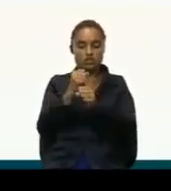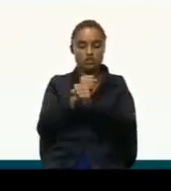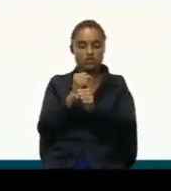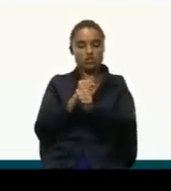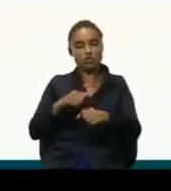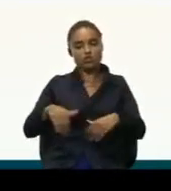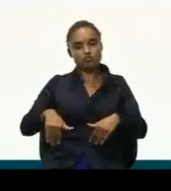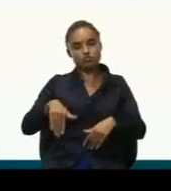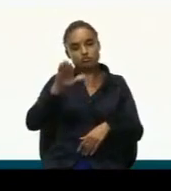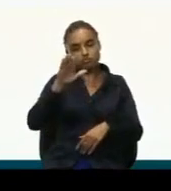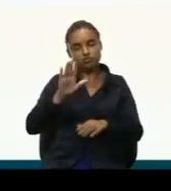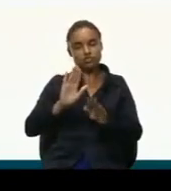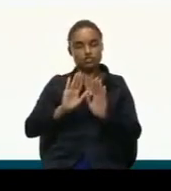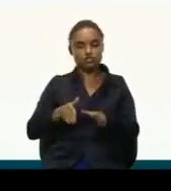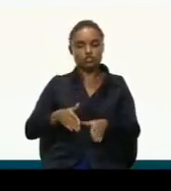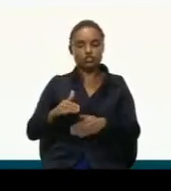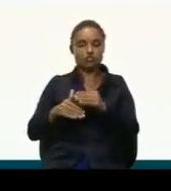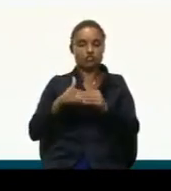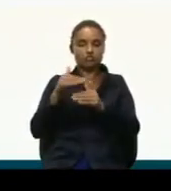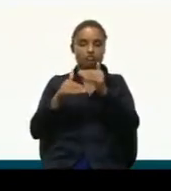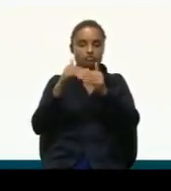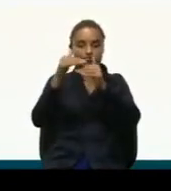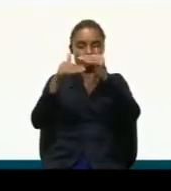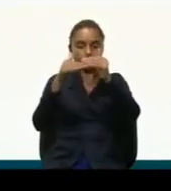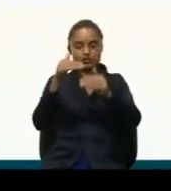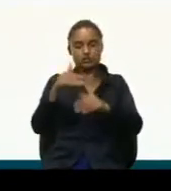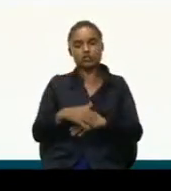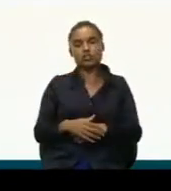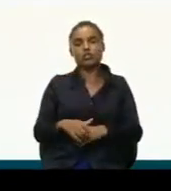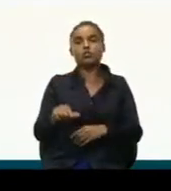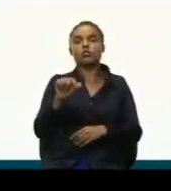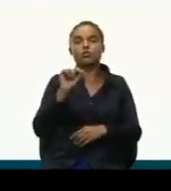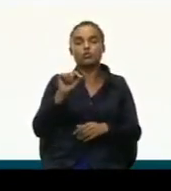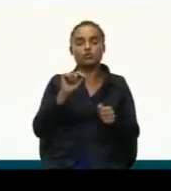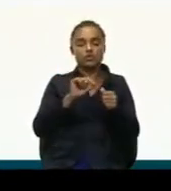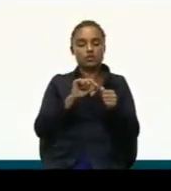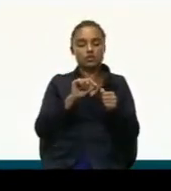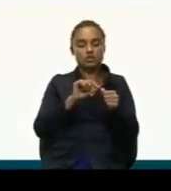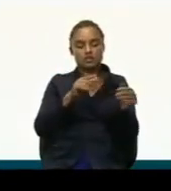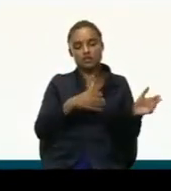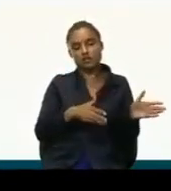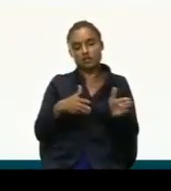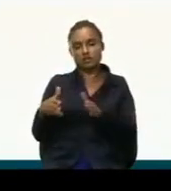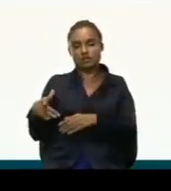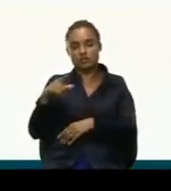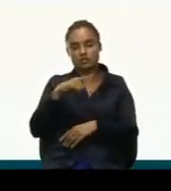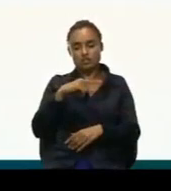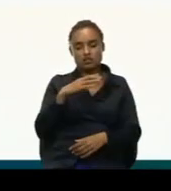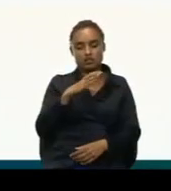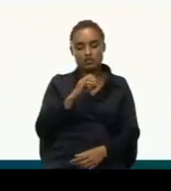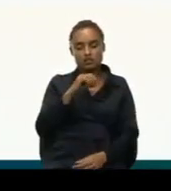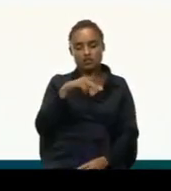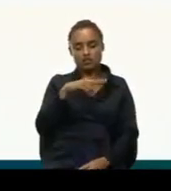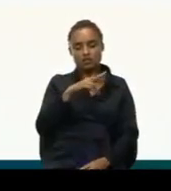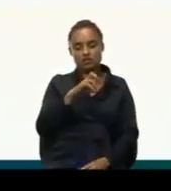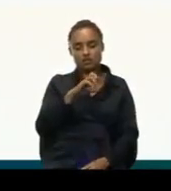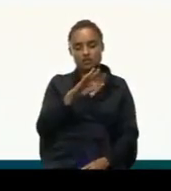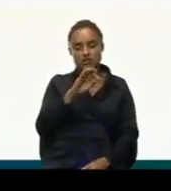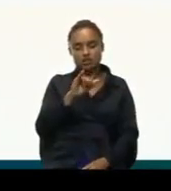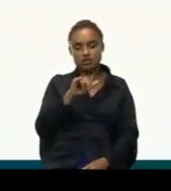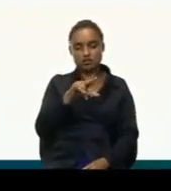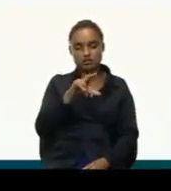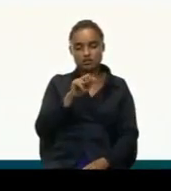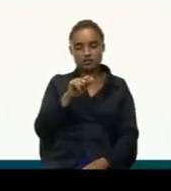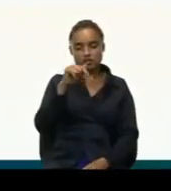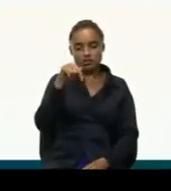Ela mudou, né? Já cresceu um pouquinho. O que eu fiz? A gente tem a concreteira ali no meio também, né?